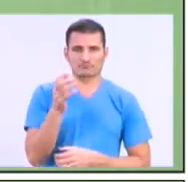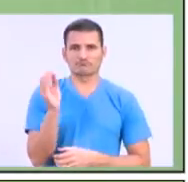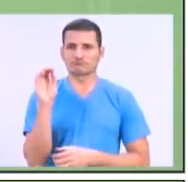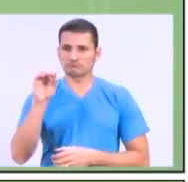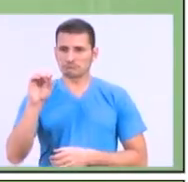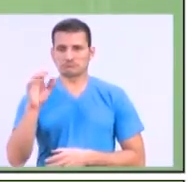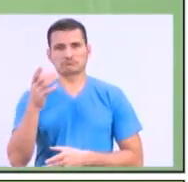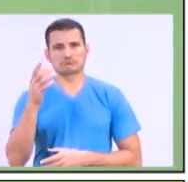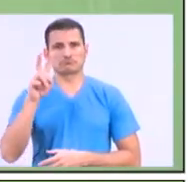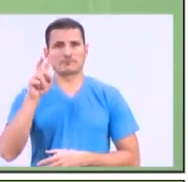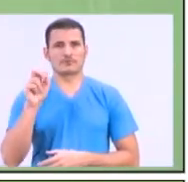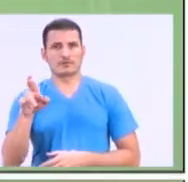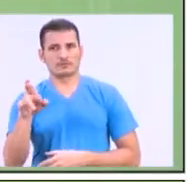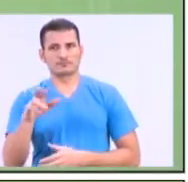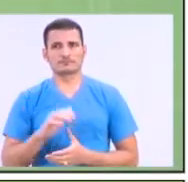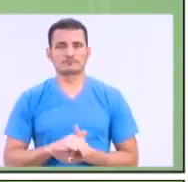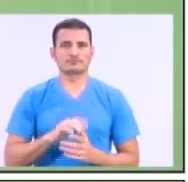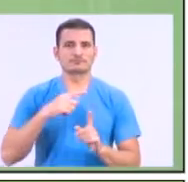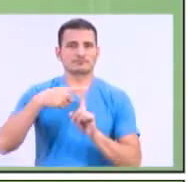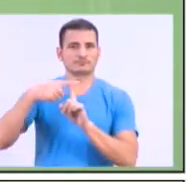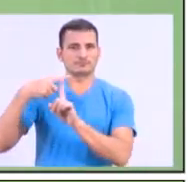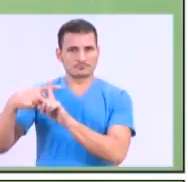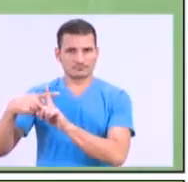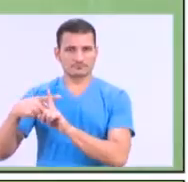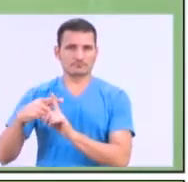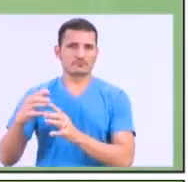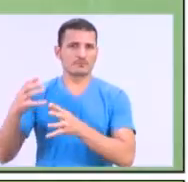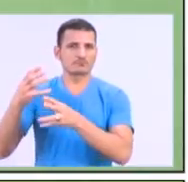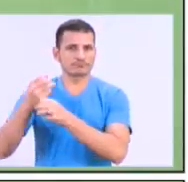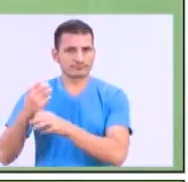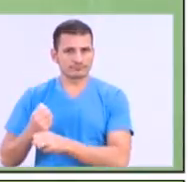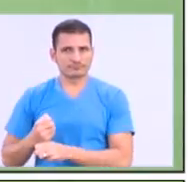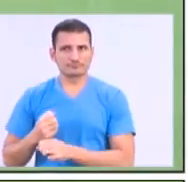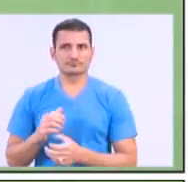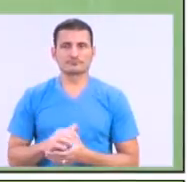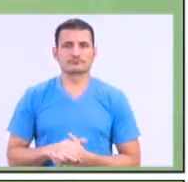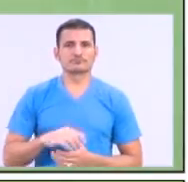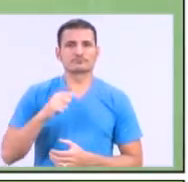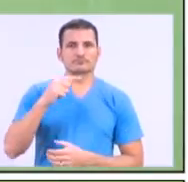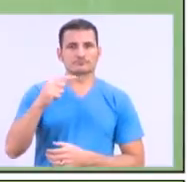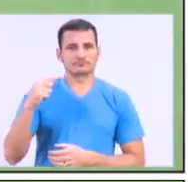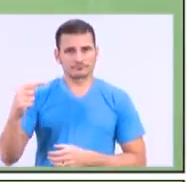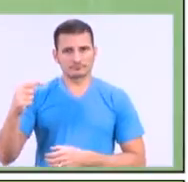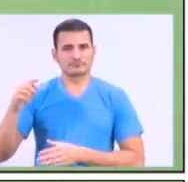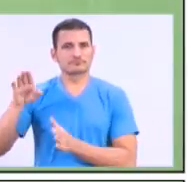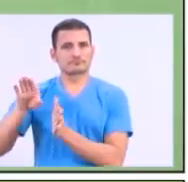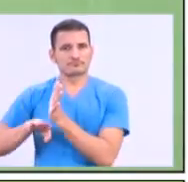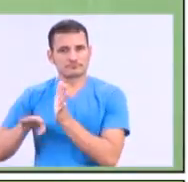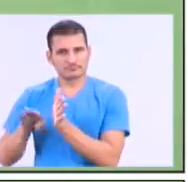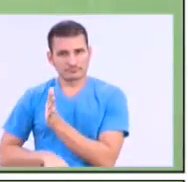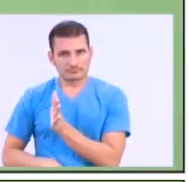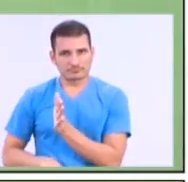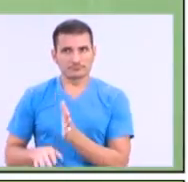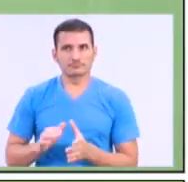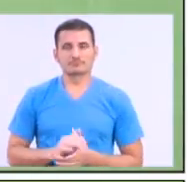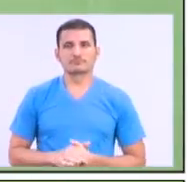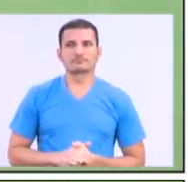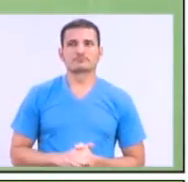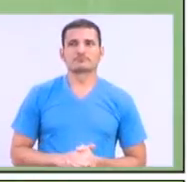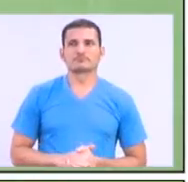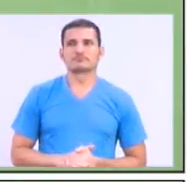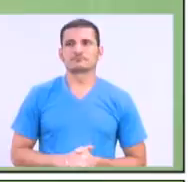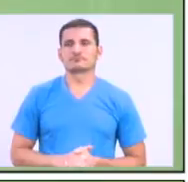variáveis, mais para incrementar e menos para decrementar, ou seja, incrementar soma um